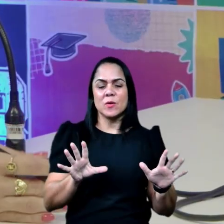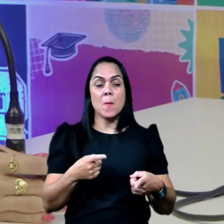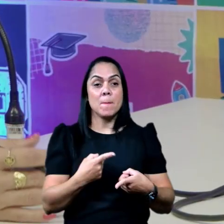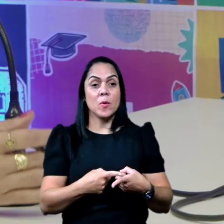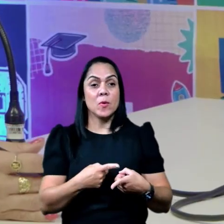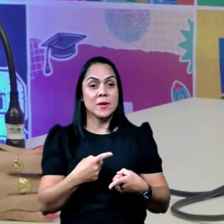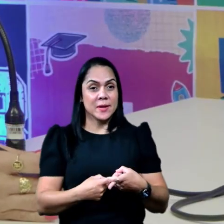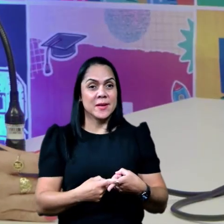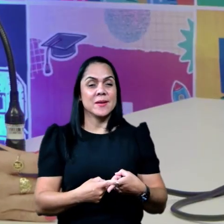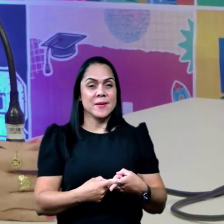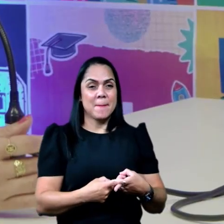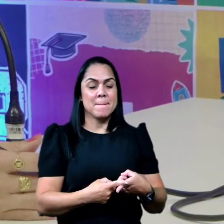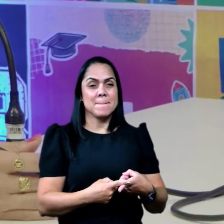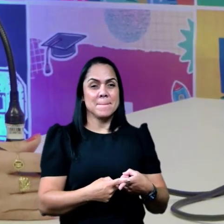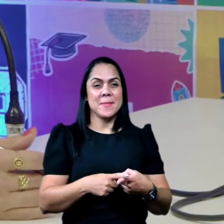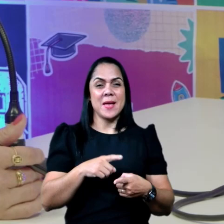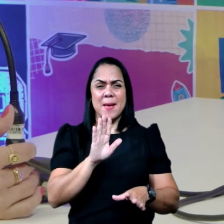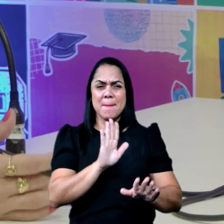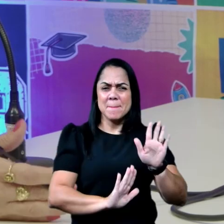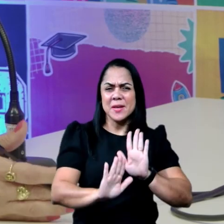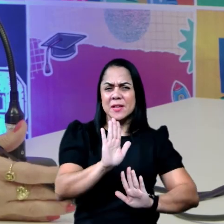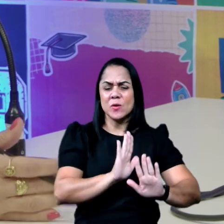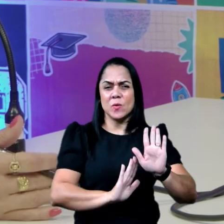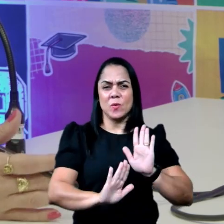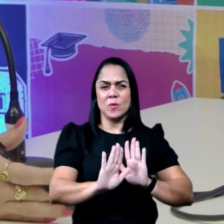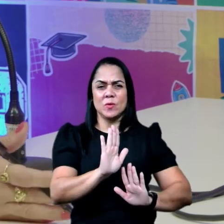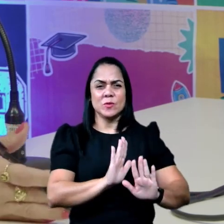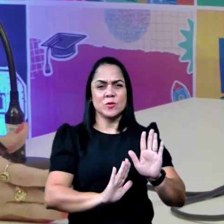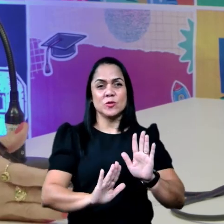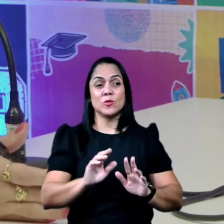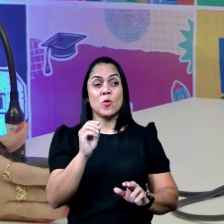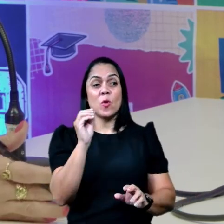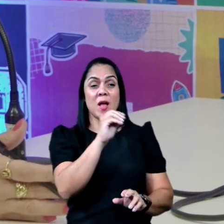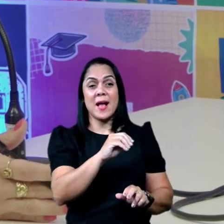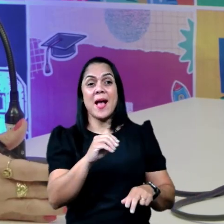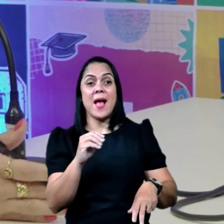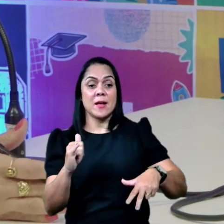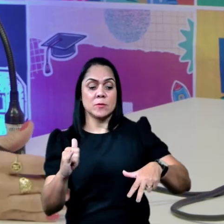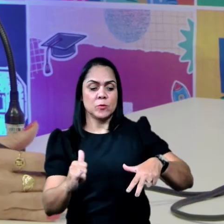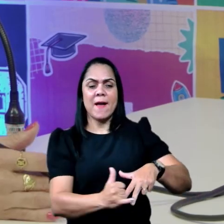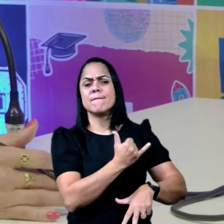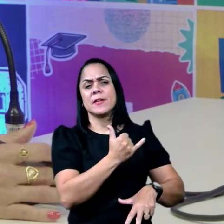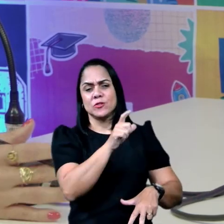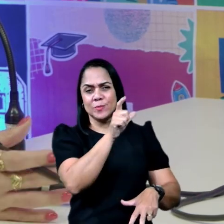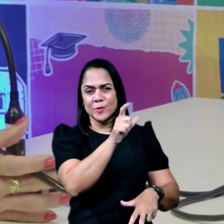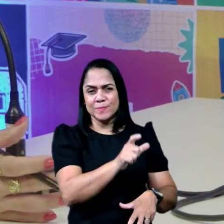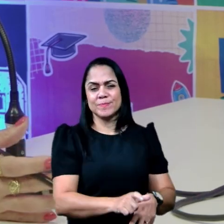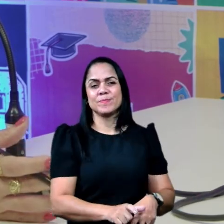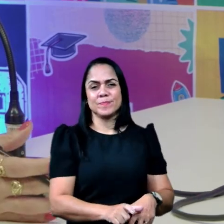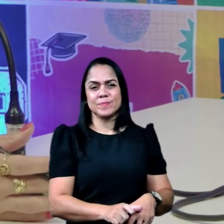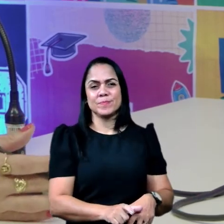é muito perigoso quando a gente joga a culpa, né, sobre a vítima. claro. Isso